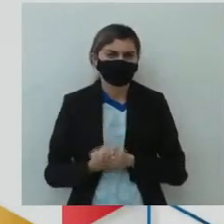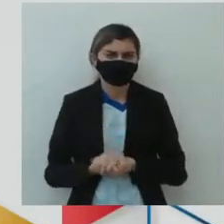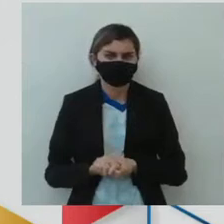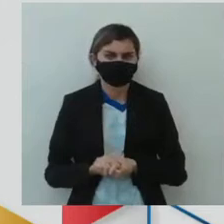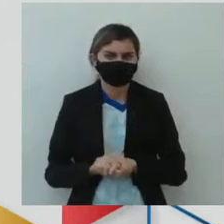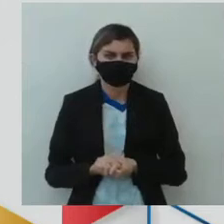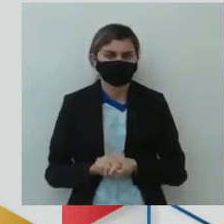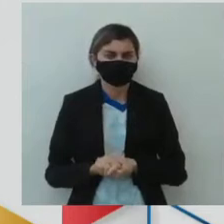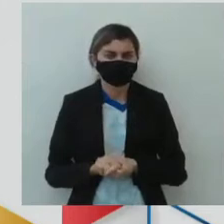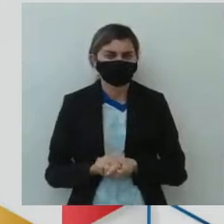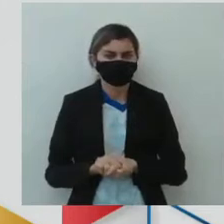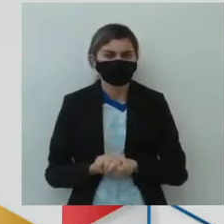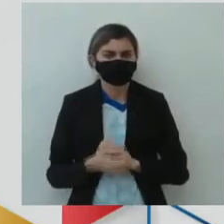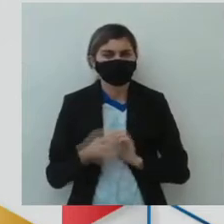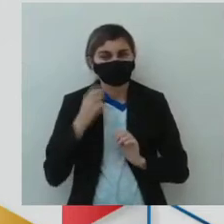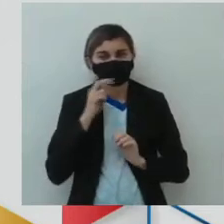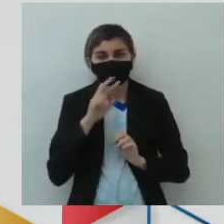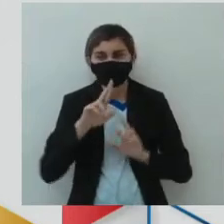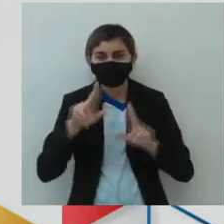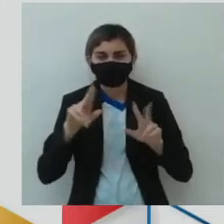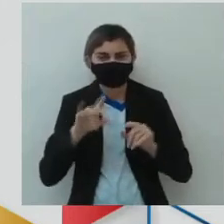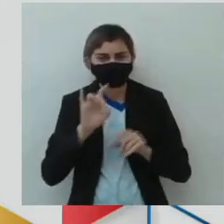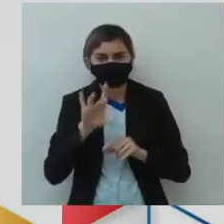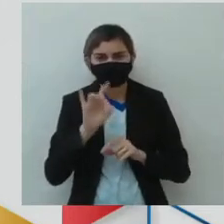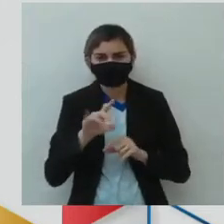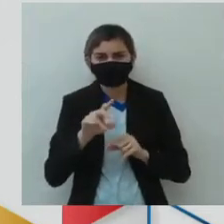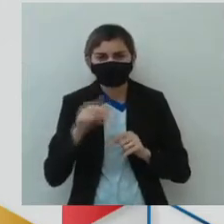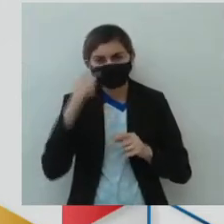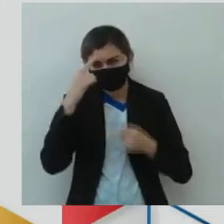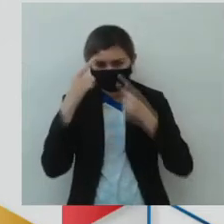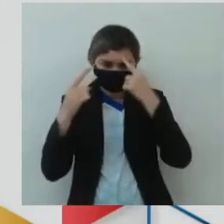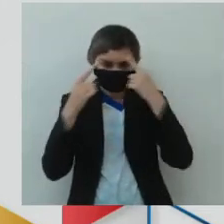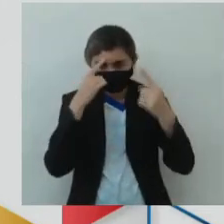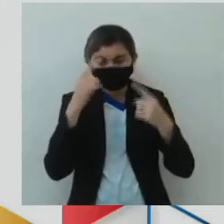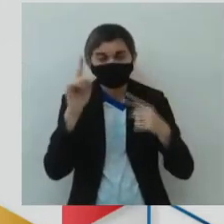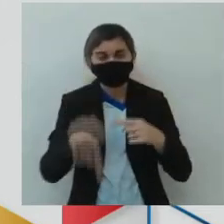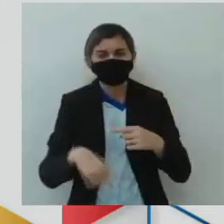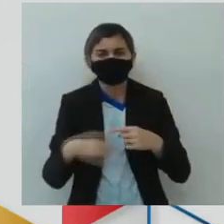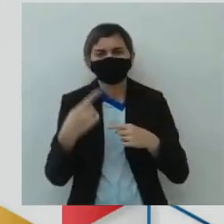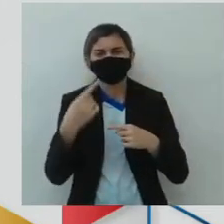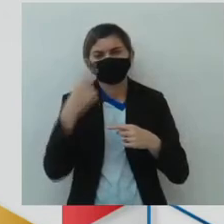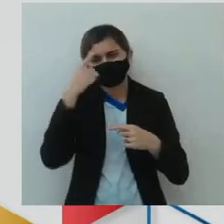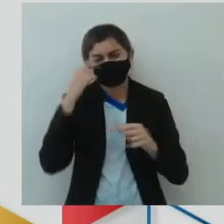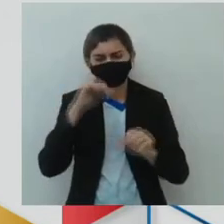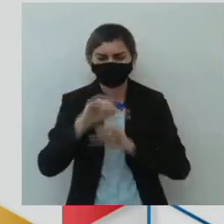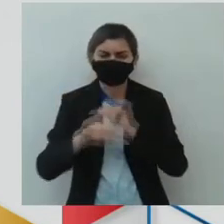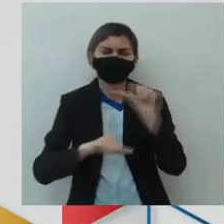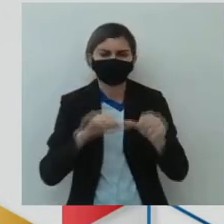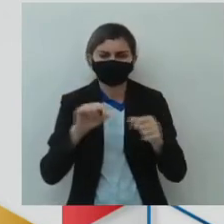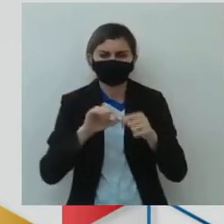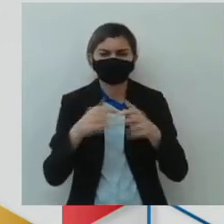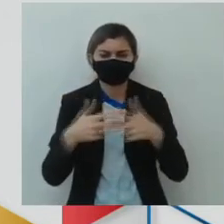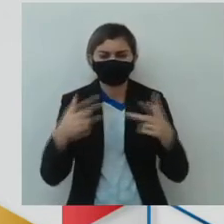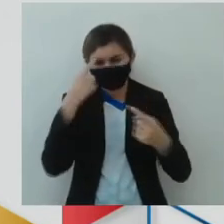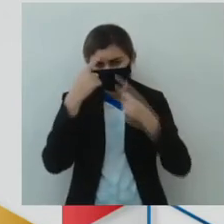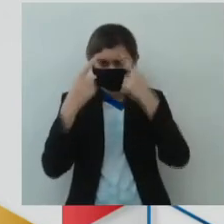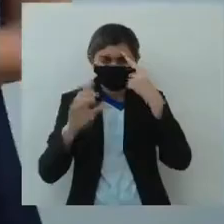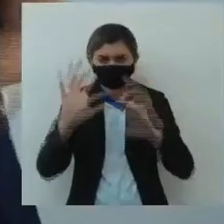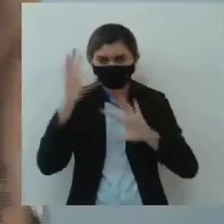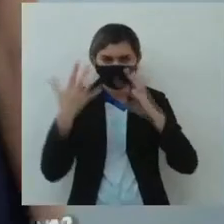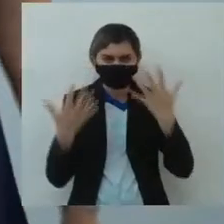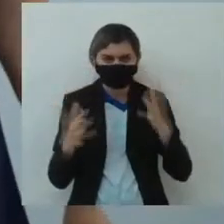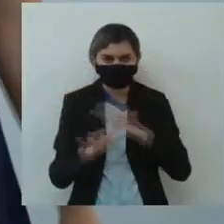aí não é apenas sobre ideias é sobre tornar né fazer com que as ideias